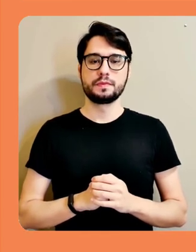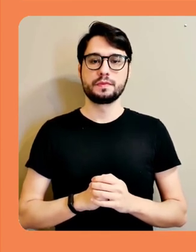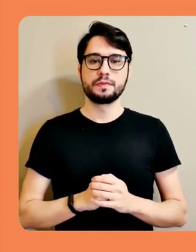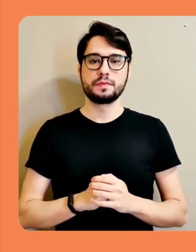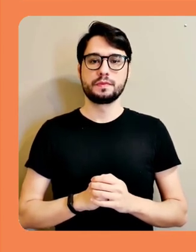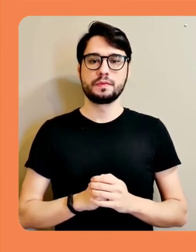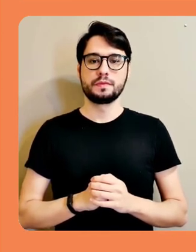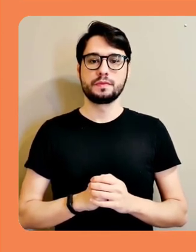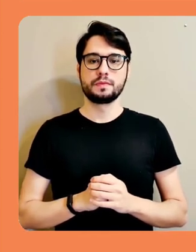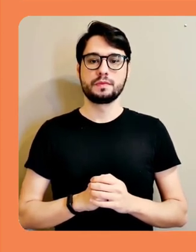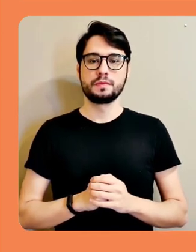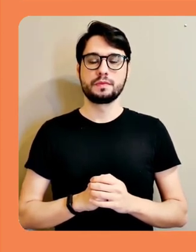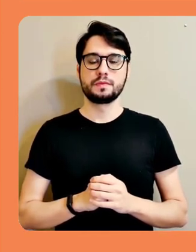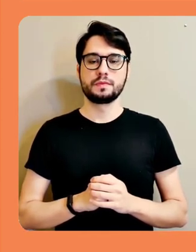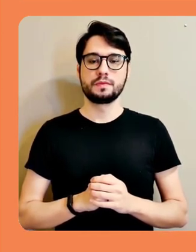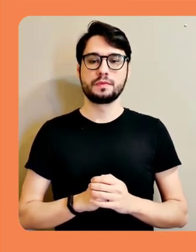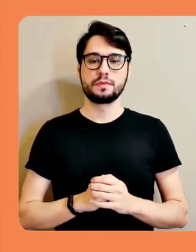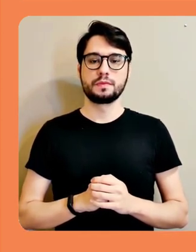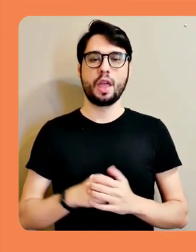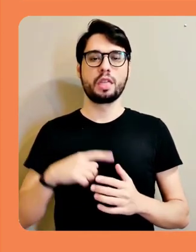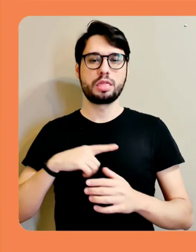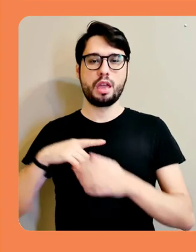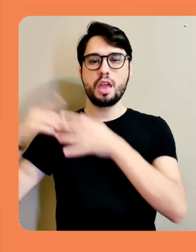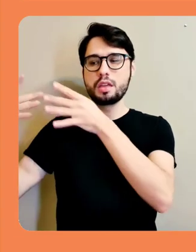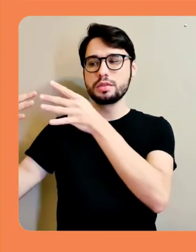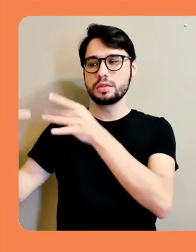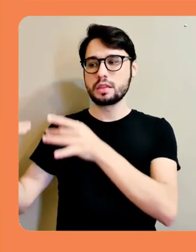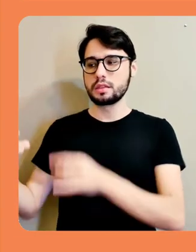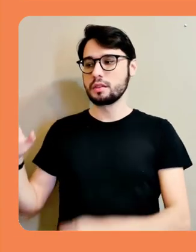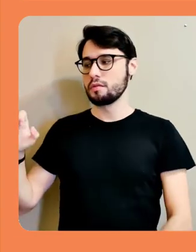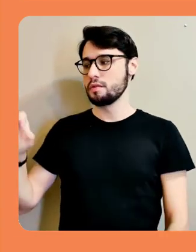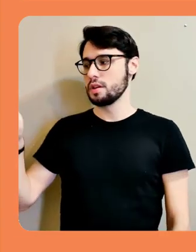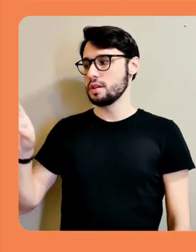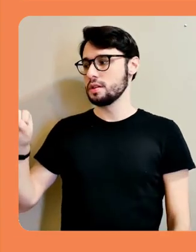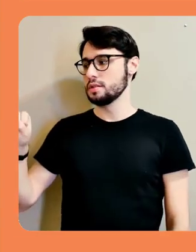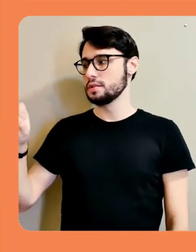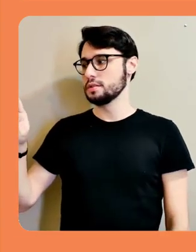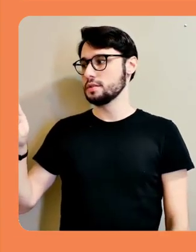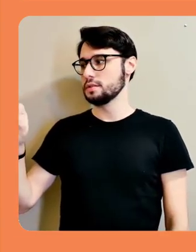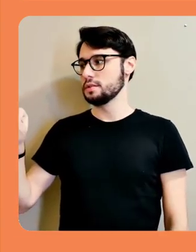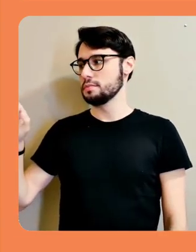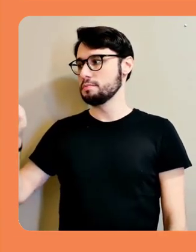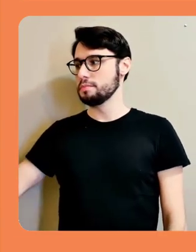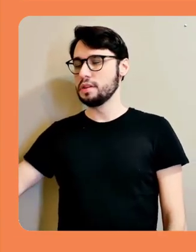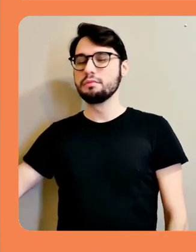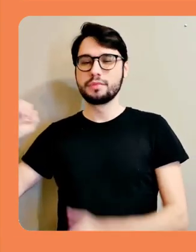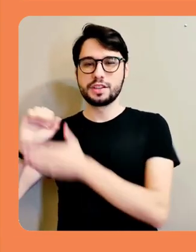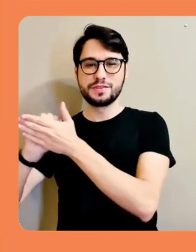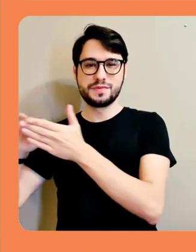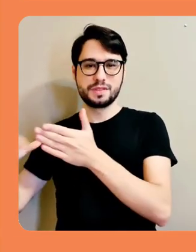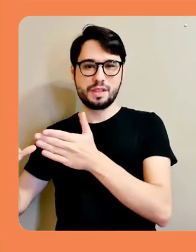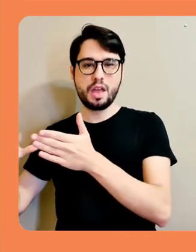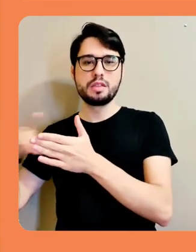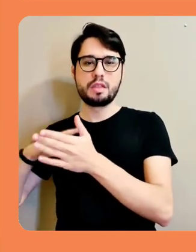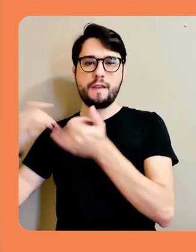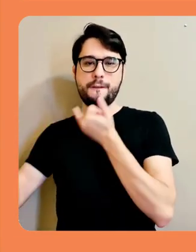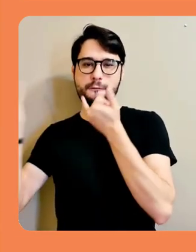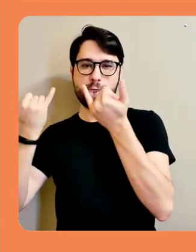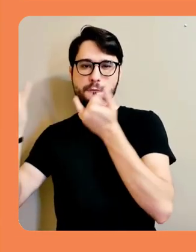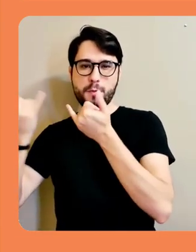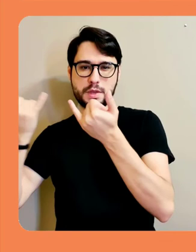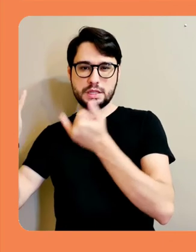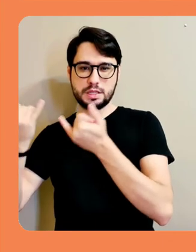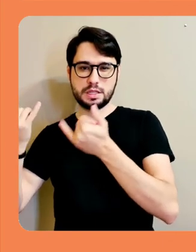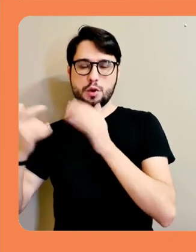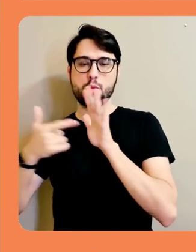E aí Bia descrição a descrição da atividade quando lançado né essas